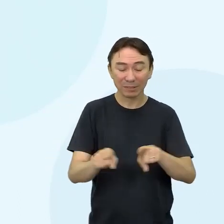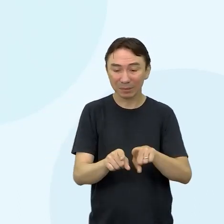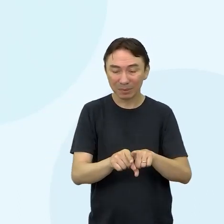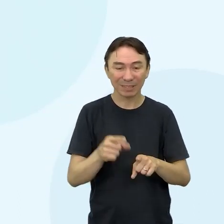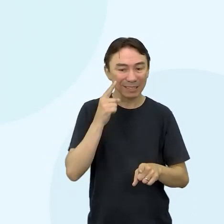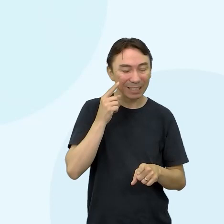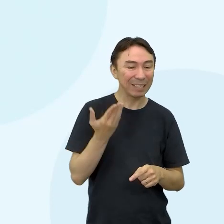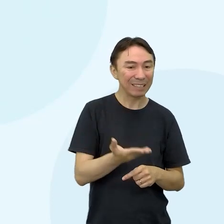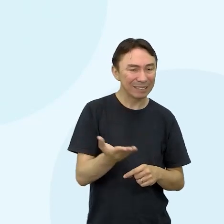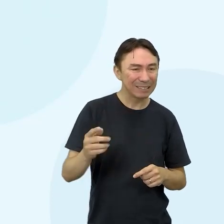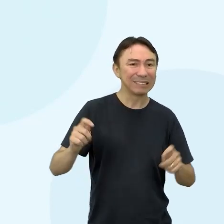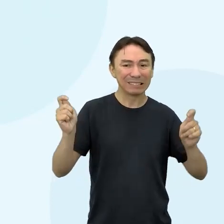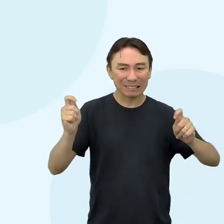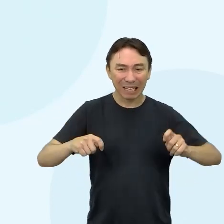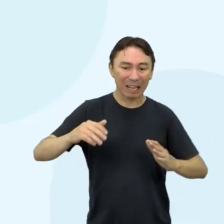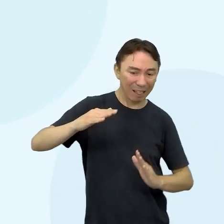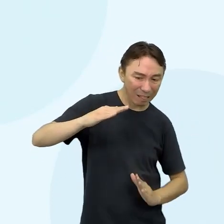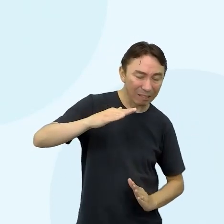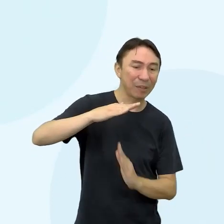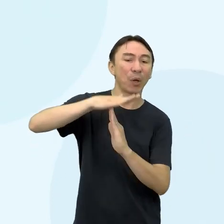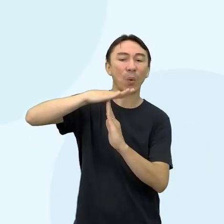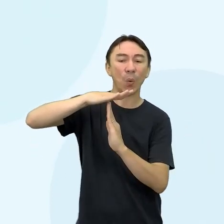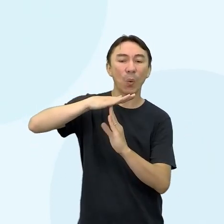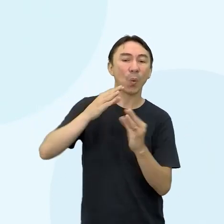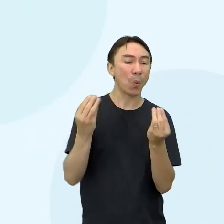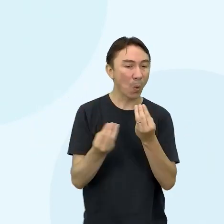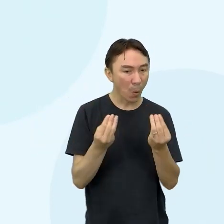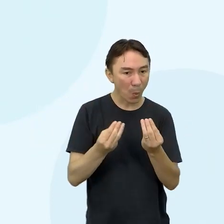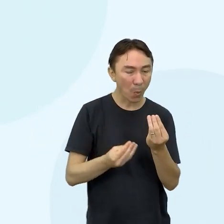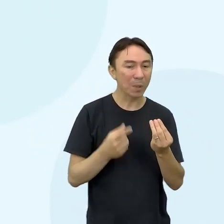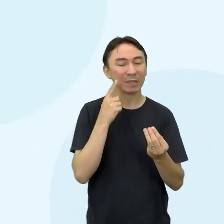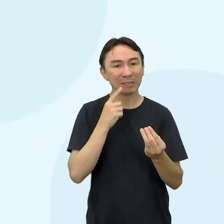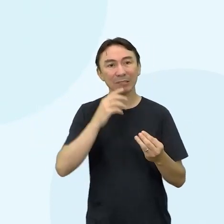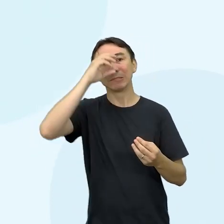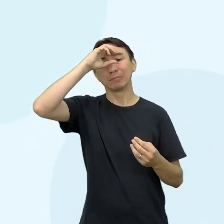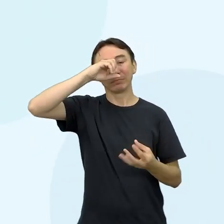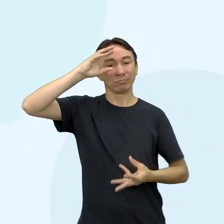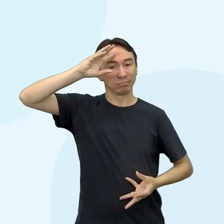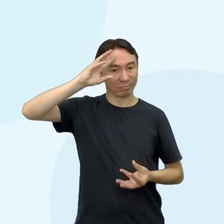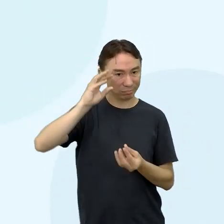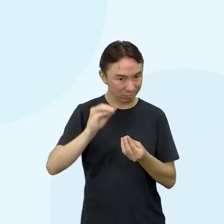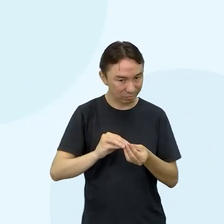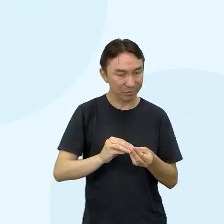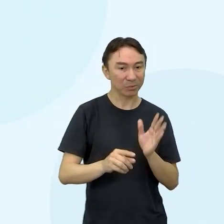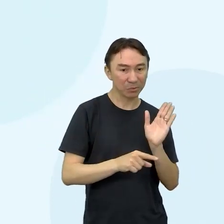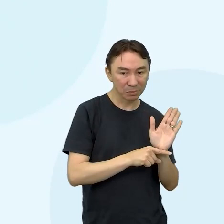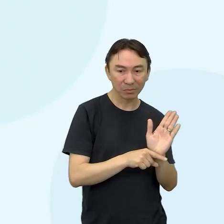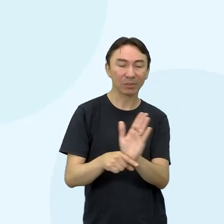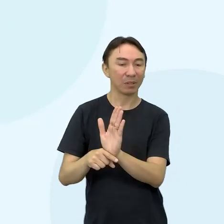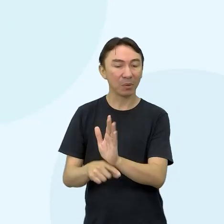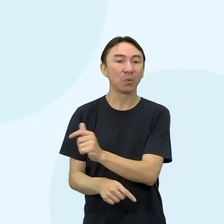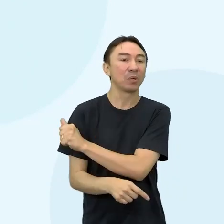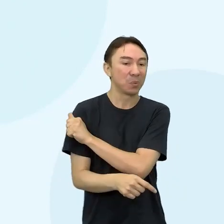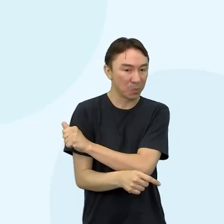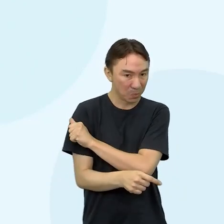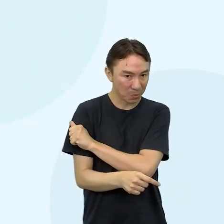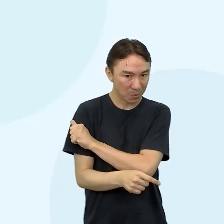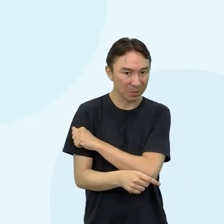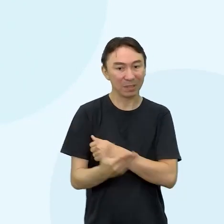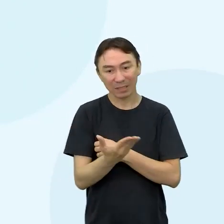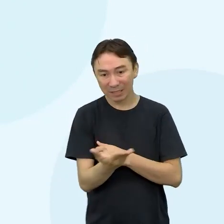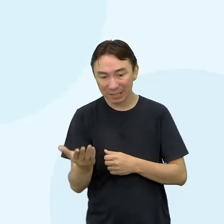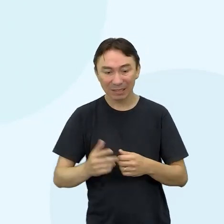resultados para análise e reflexão de desempenho escolar nas avaliações internas e externas, a fim de organizar e reorganizar